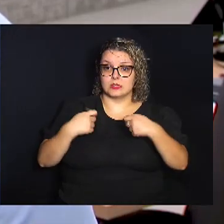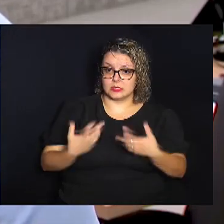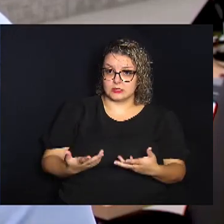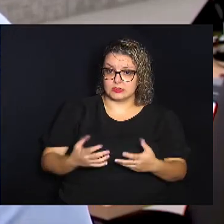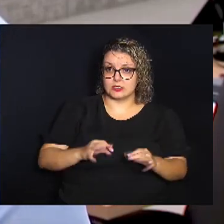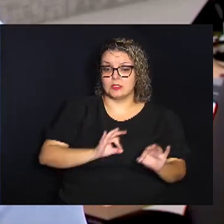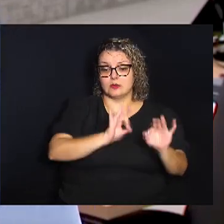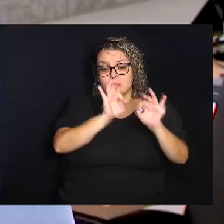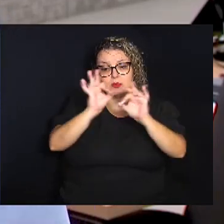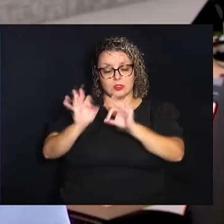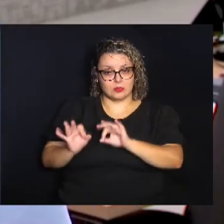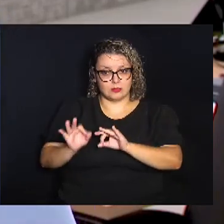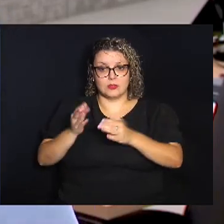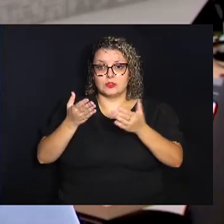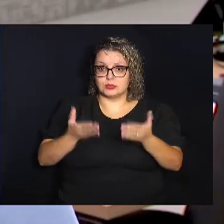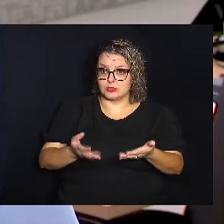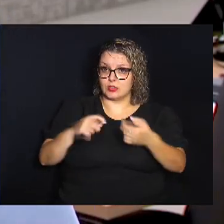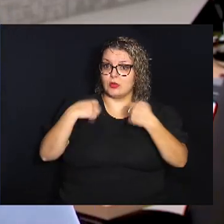acompanhamento sério sobre isso. A gente